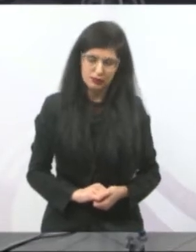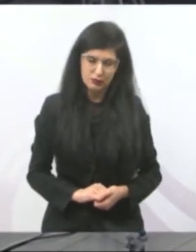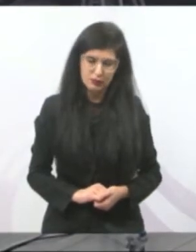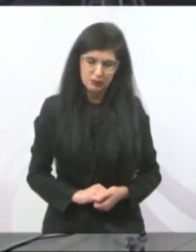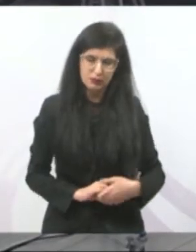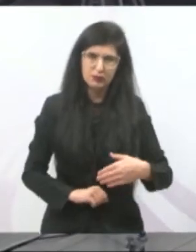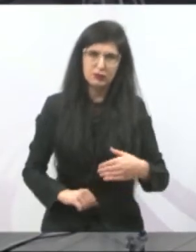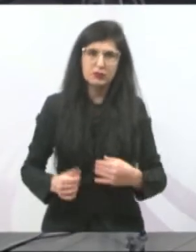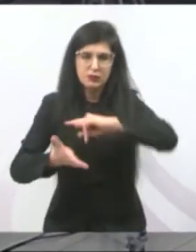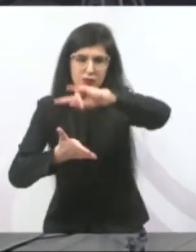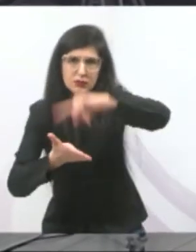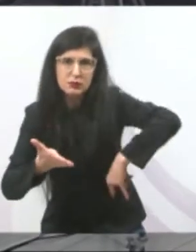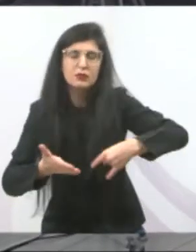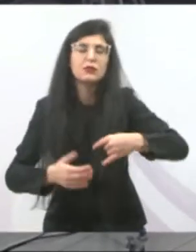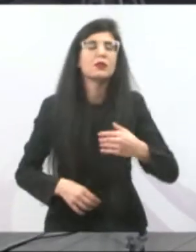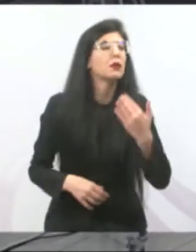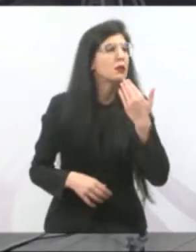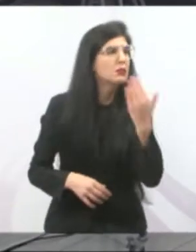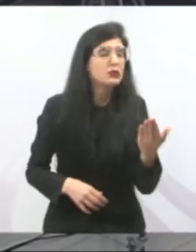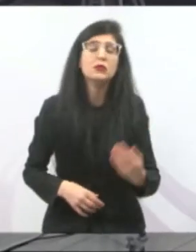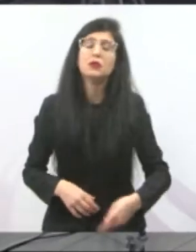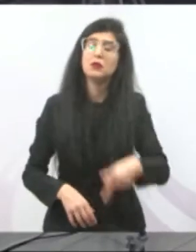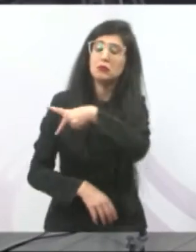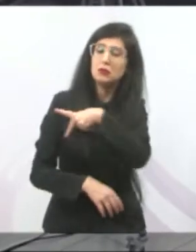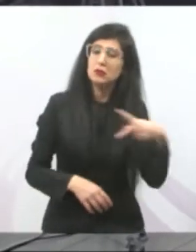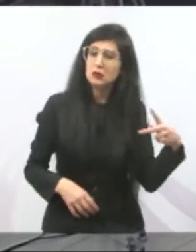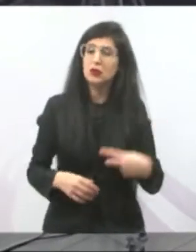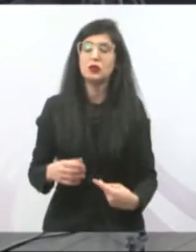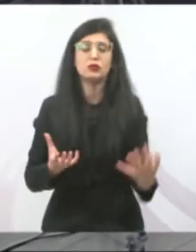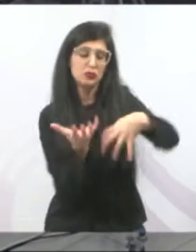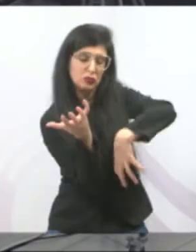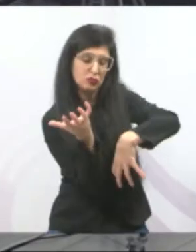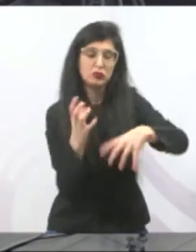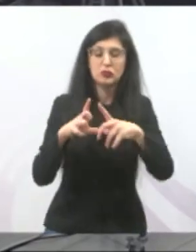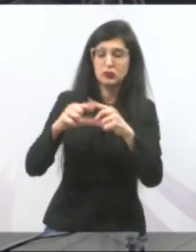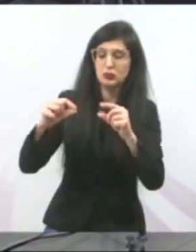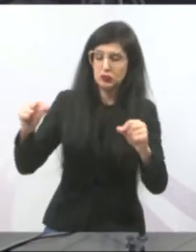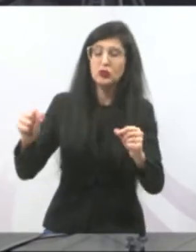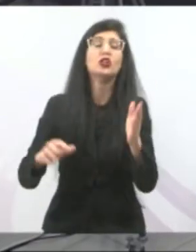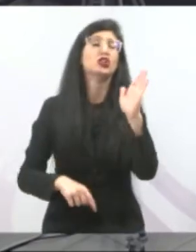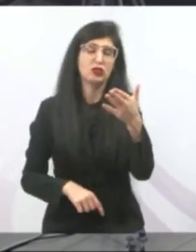entendimento. A bênção do Senhor é que enriquece.